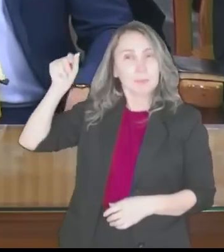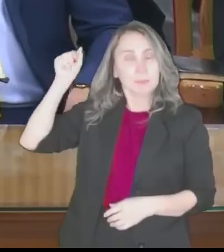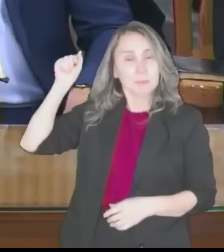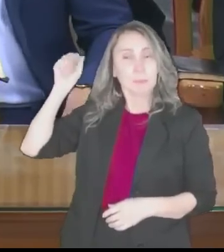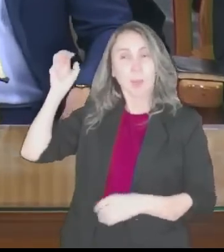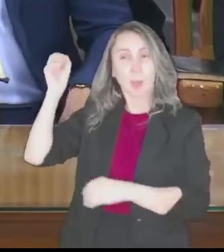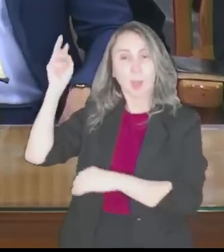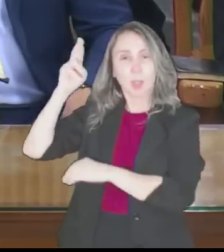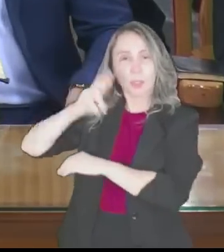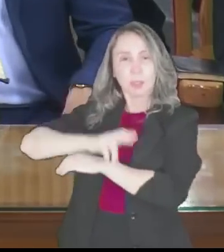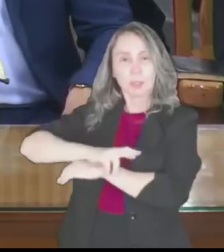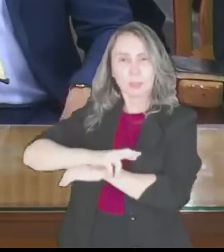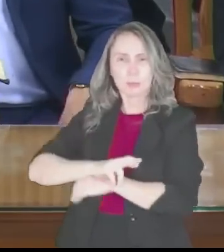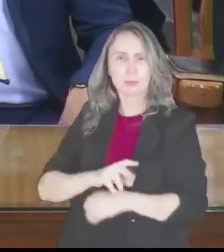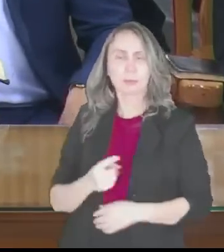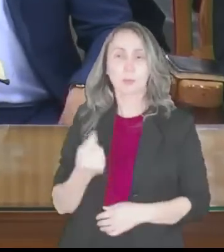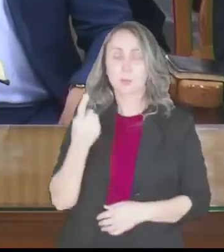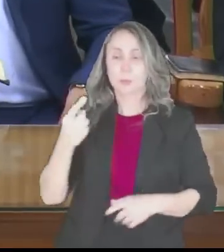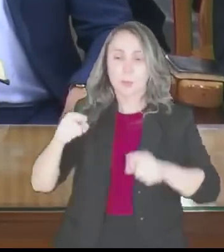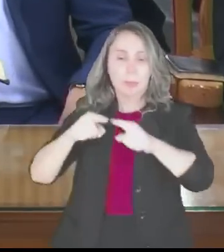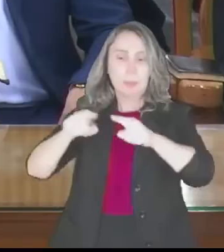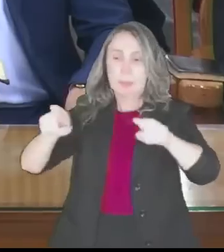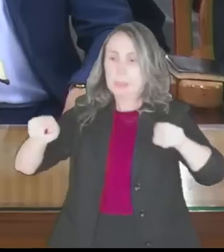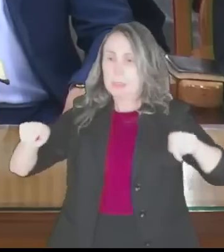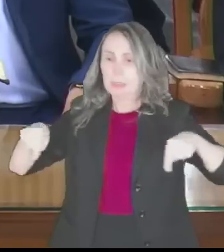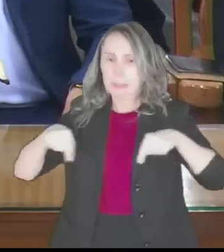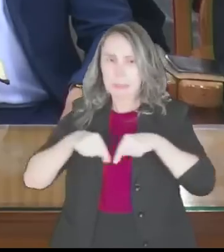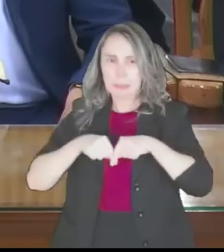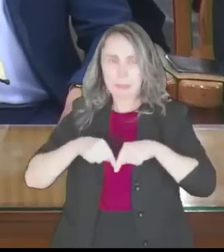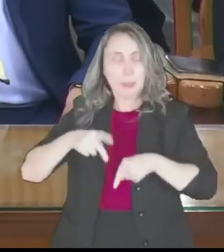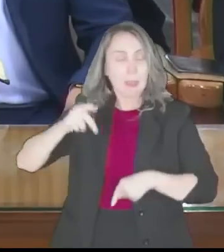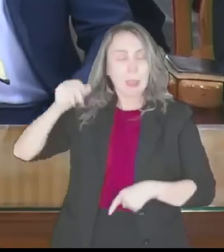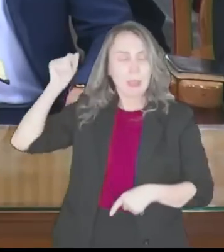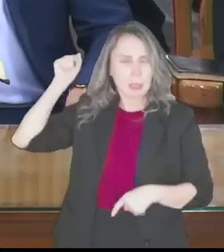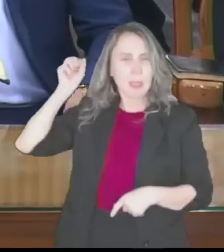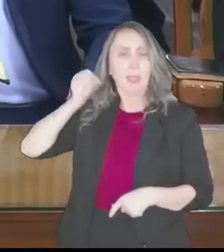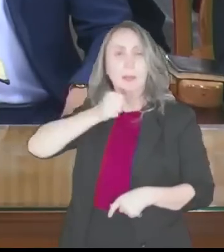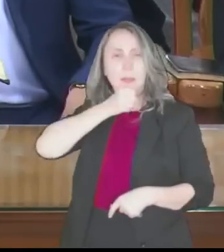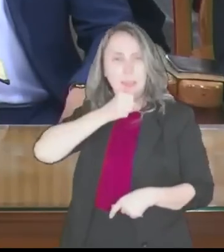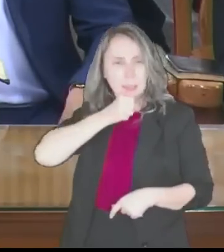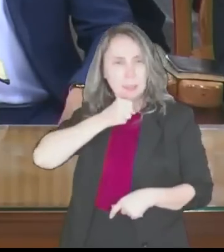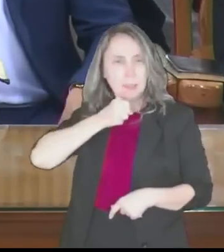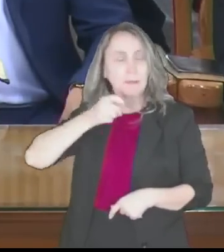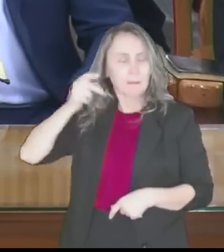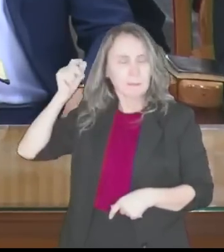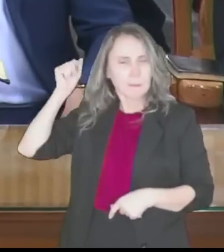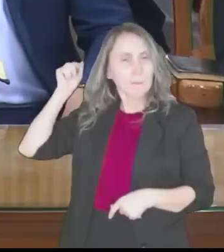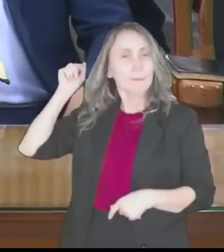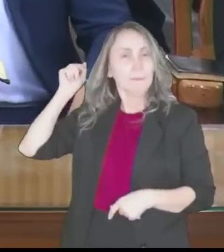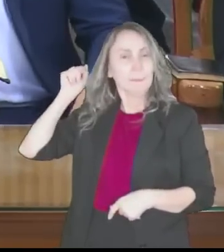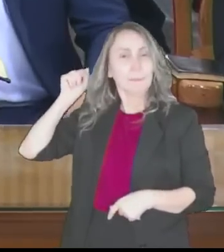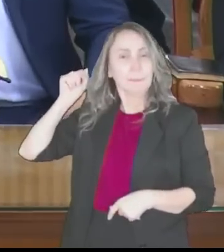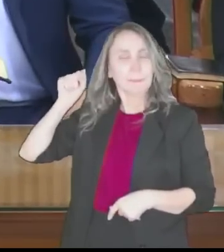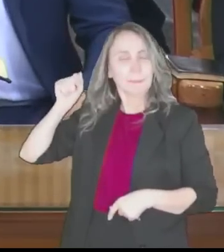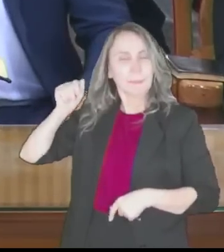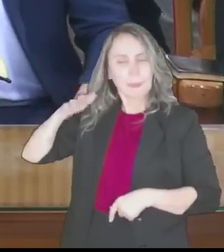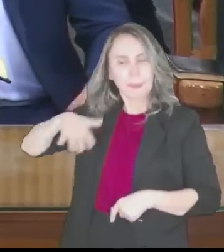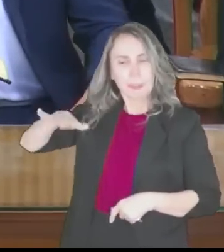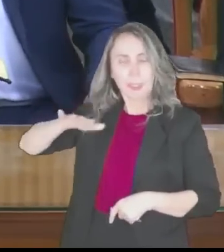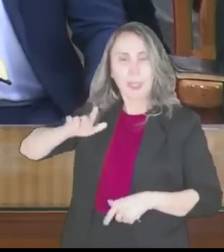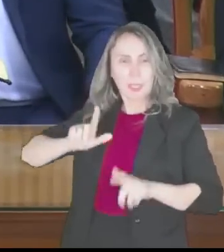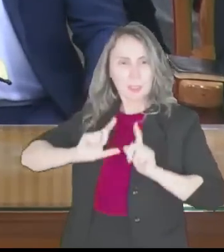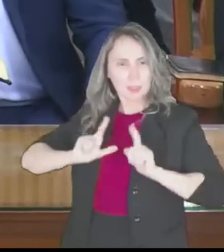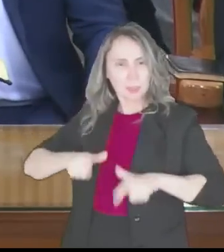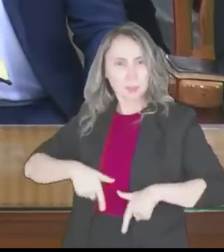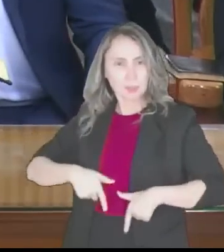era um salão só. Nas casas antigas de Israel, as casas pobres, a maioria das casas de Israel, uma lâmpada